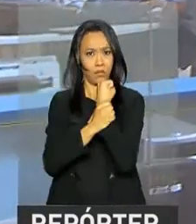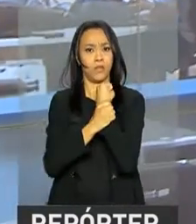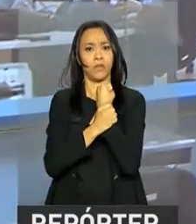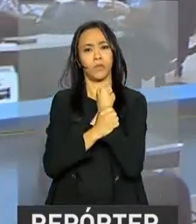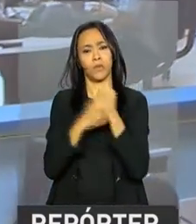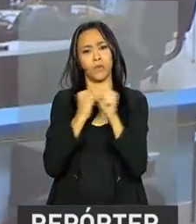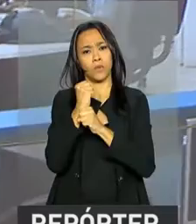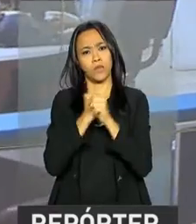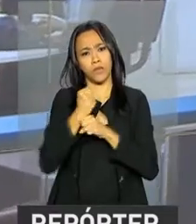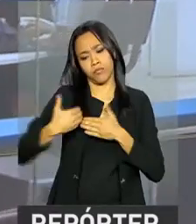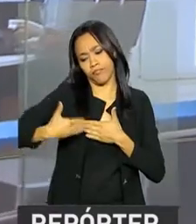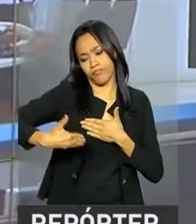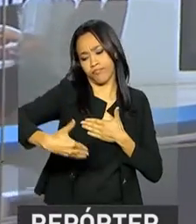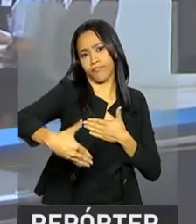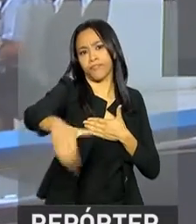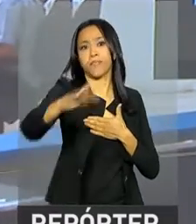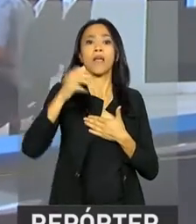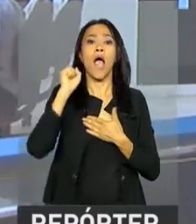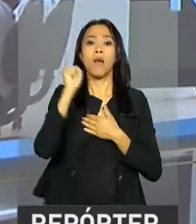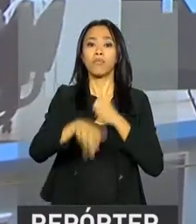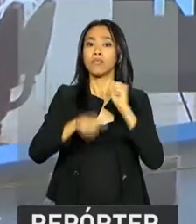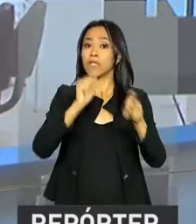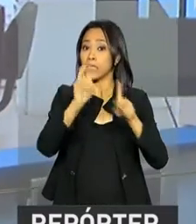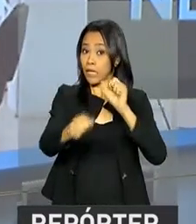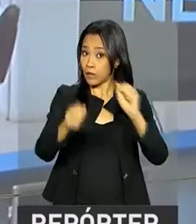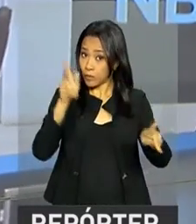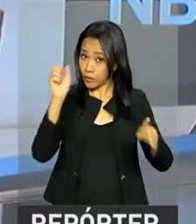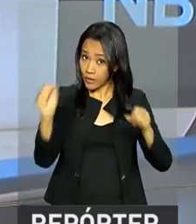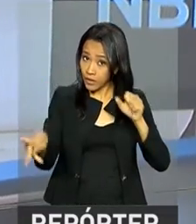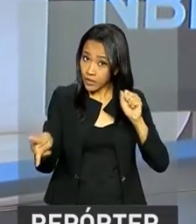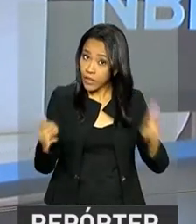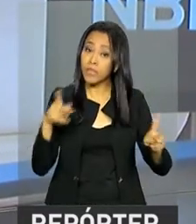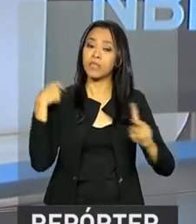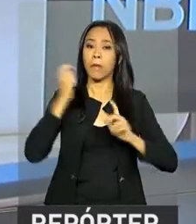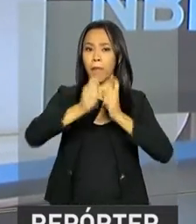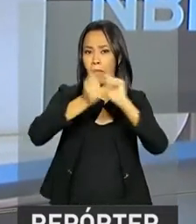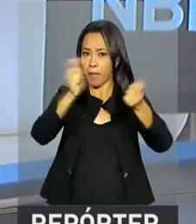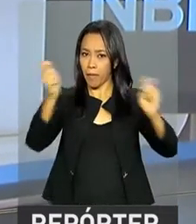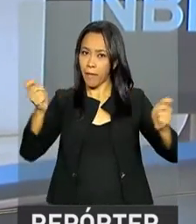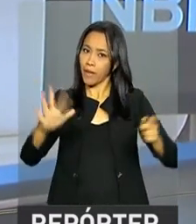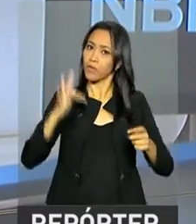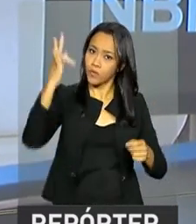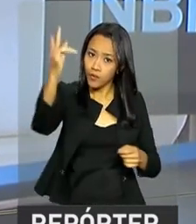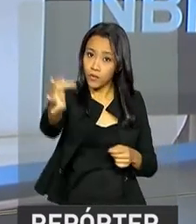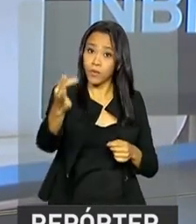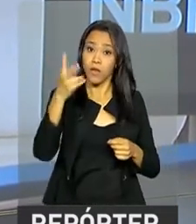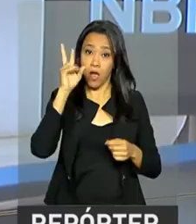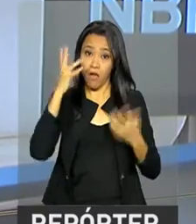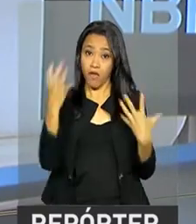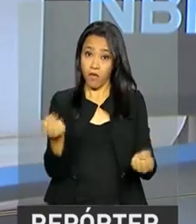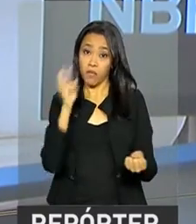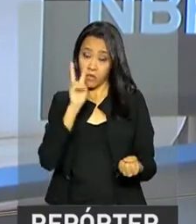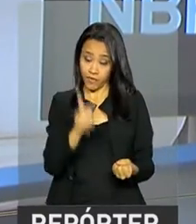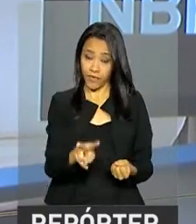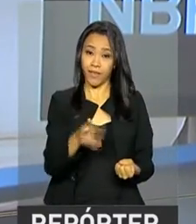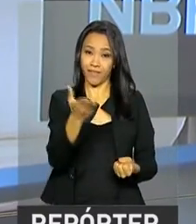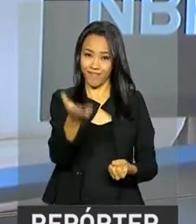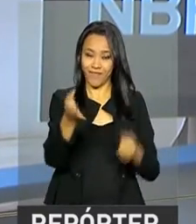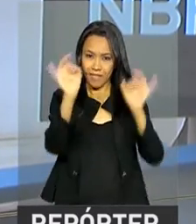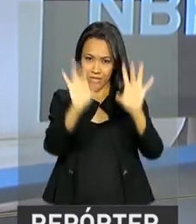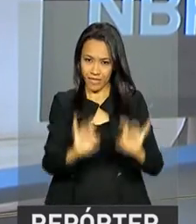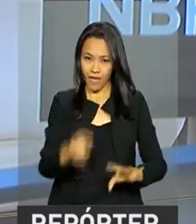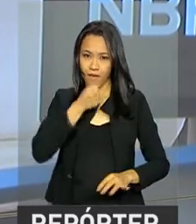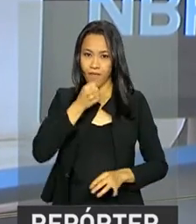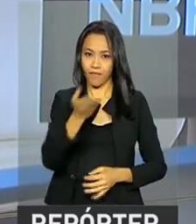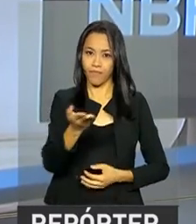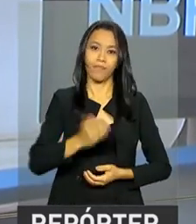longo dos anos. Isso vai permitir que as aposentadorias sejam pagas lá no futuro. Vamos ver na reportagem especial de